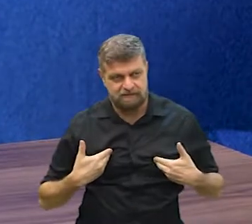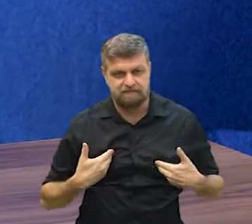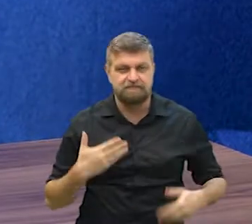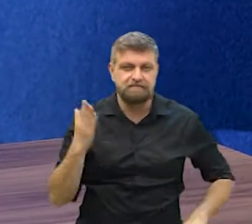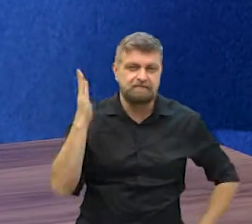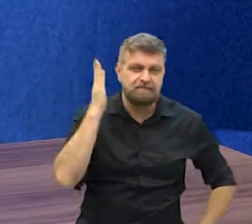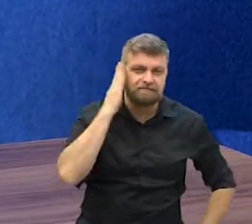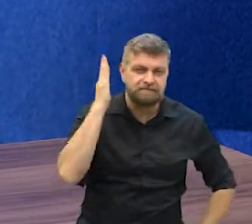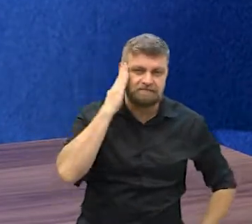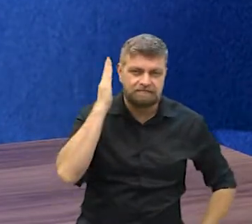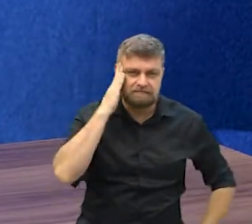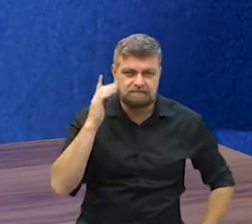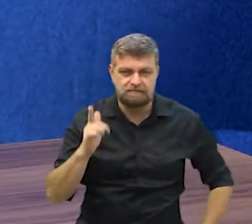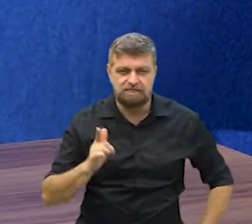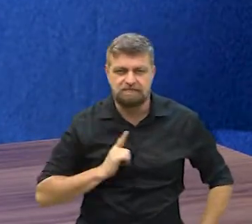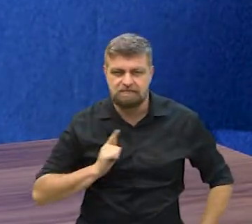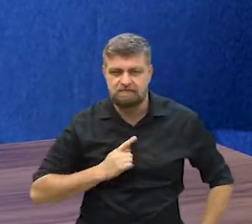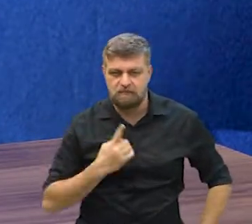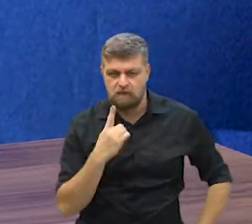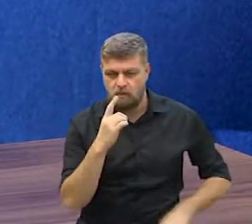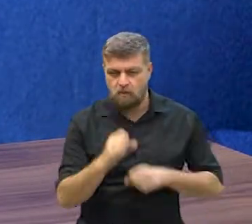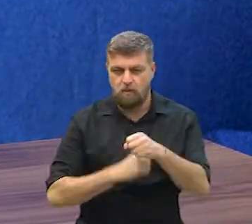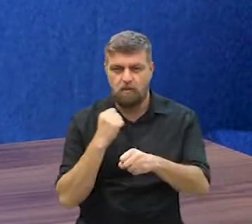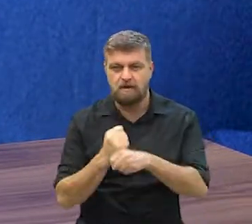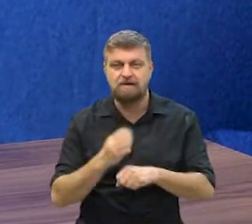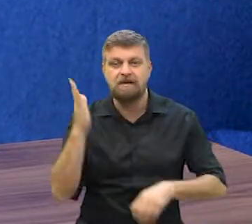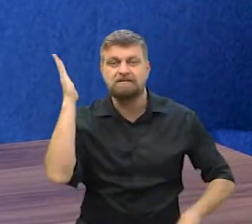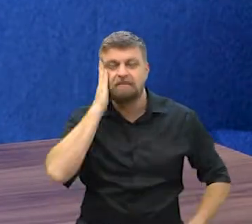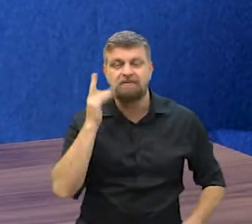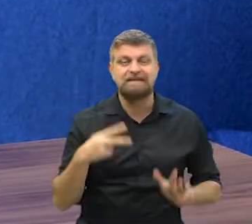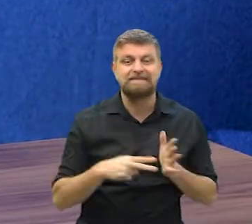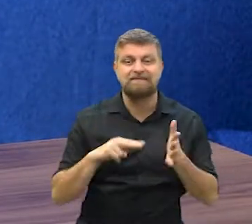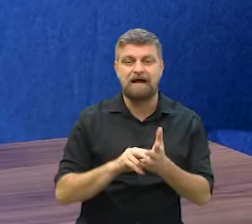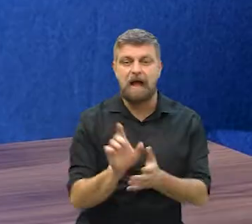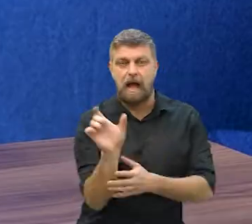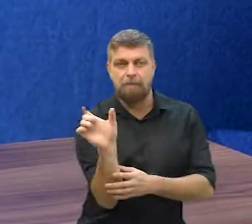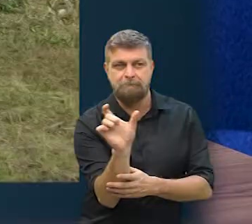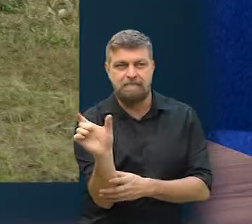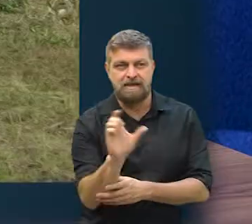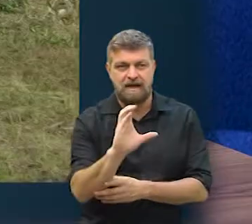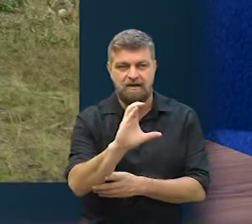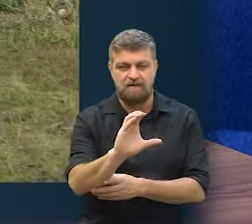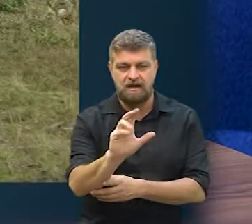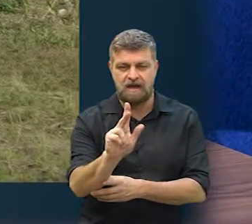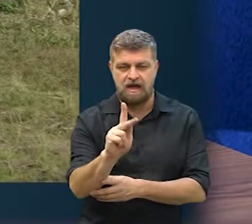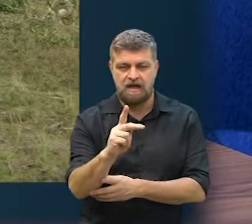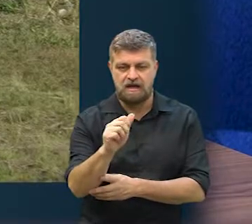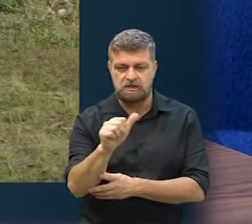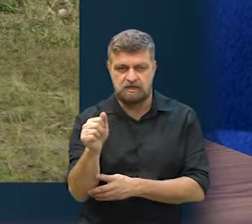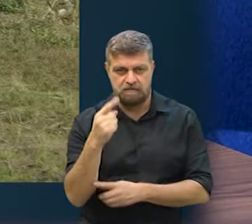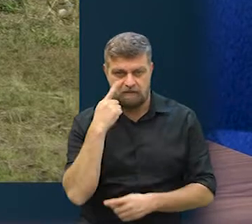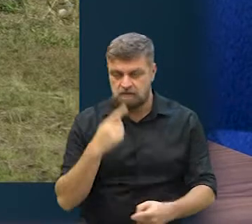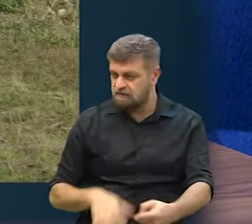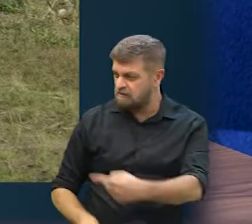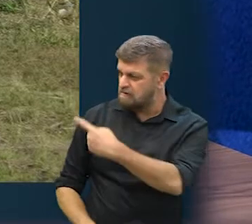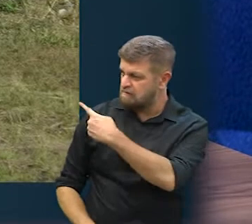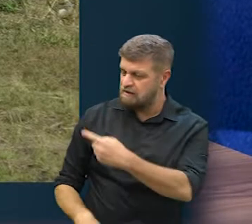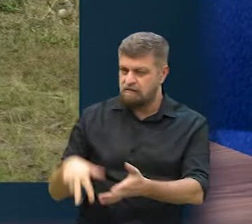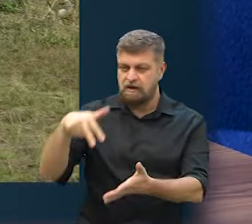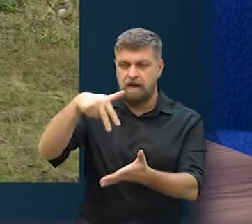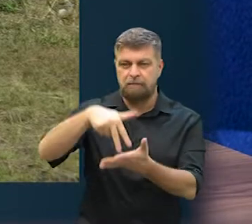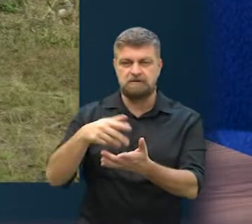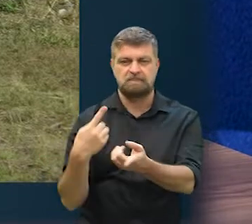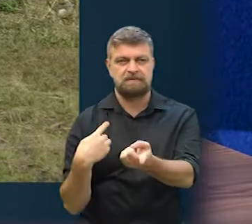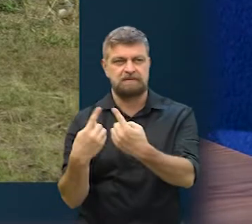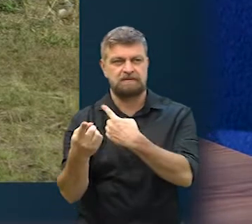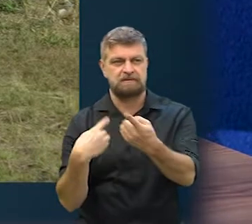mas você sabe que faz um pouco mais de um ano que eu soube o que era chapa. Até porque quando eu via uma pessoa